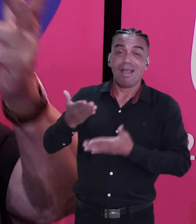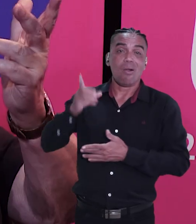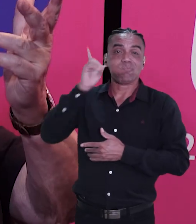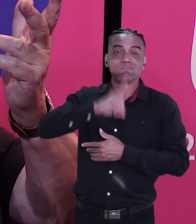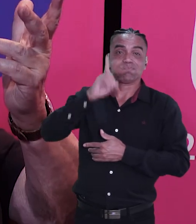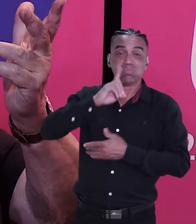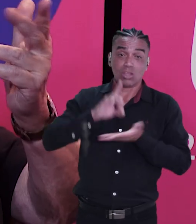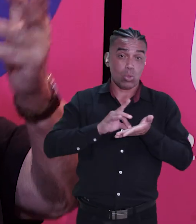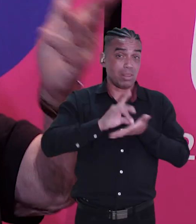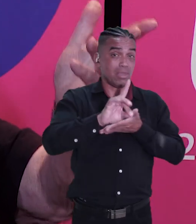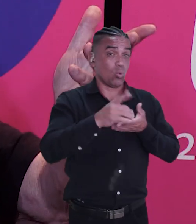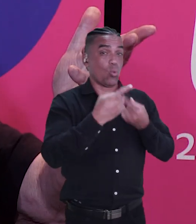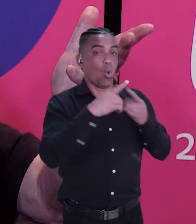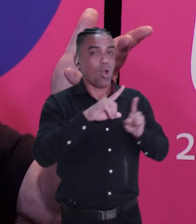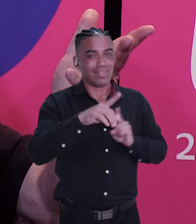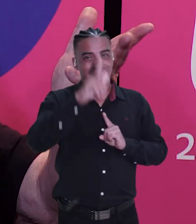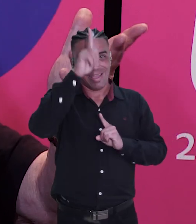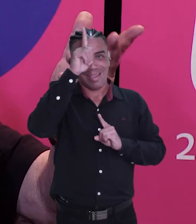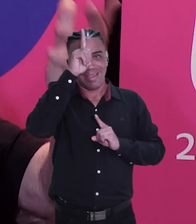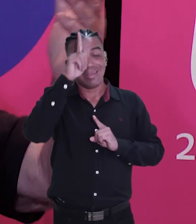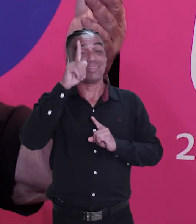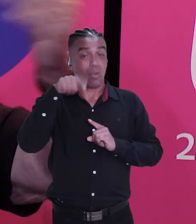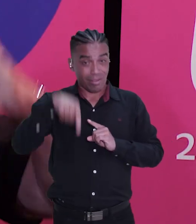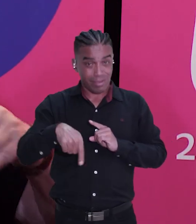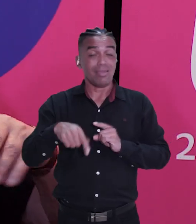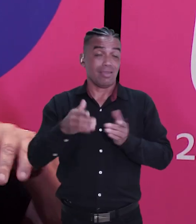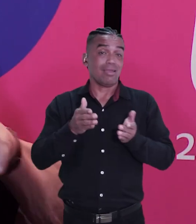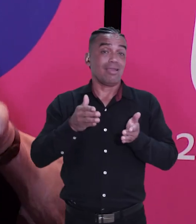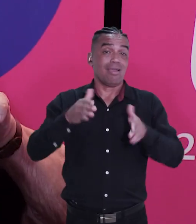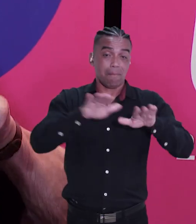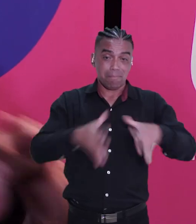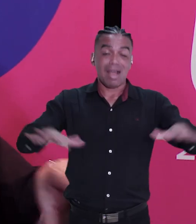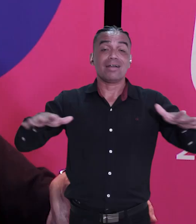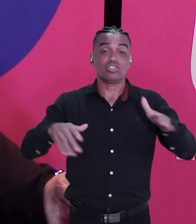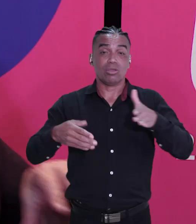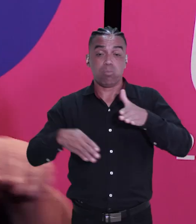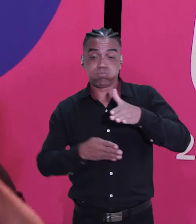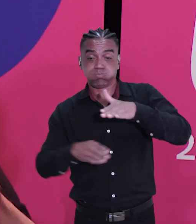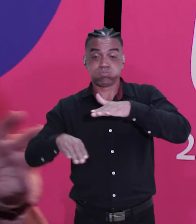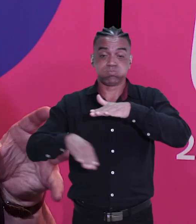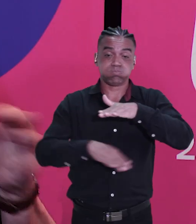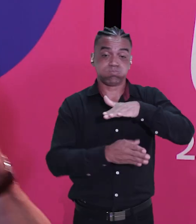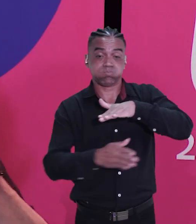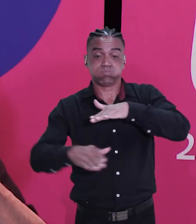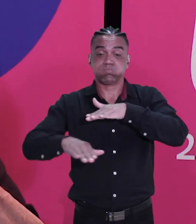para alimentar os inimigos da Alemanha. Então, a Alemanha tinha submarinos aqui por perto para afundar o navio. Quando